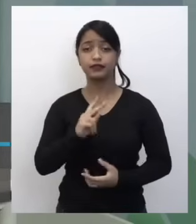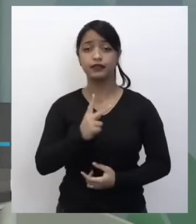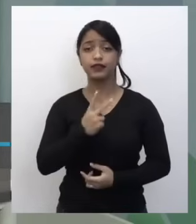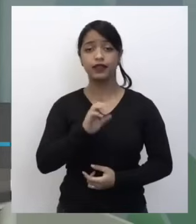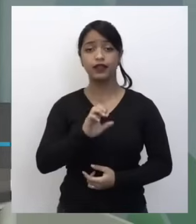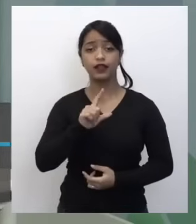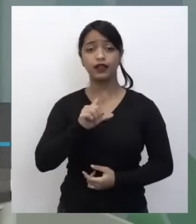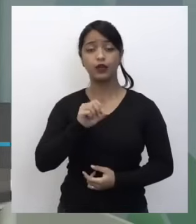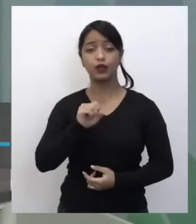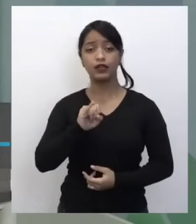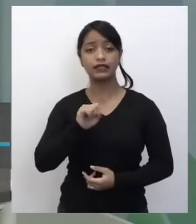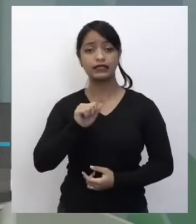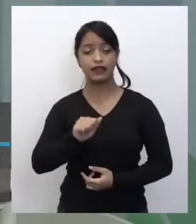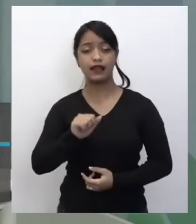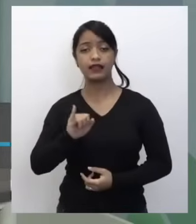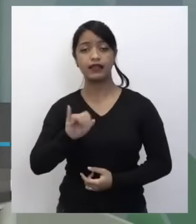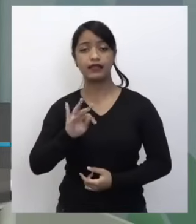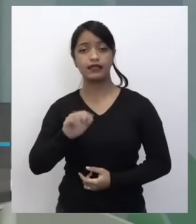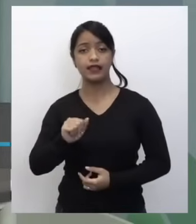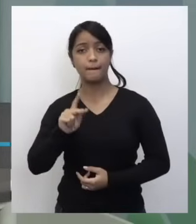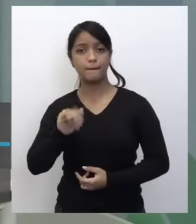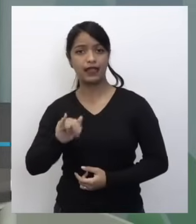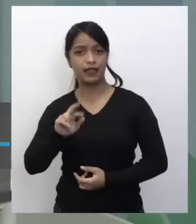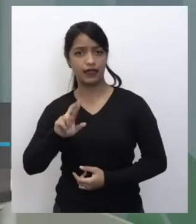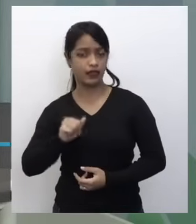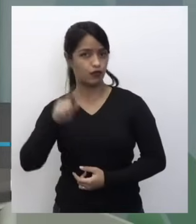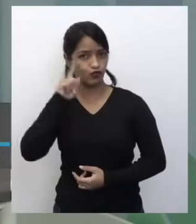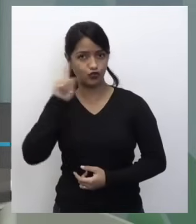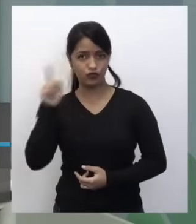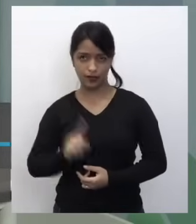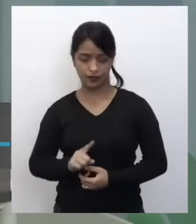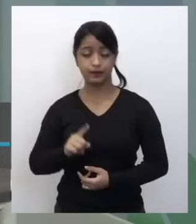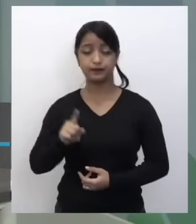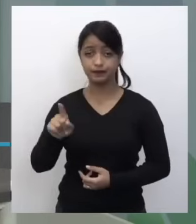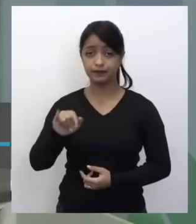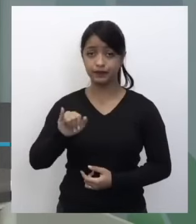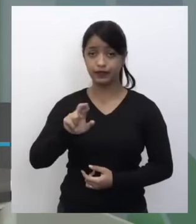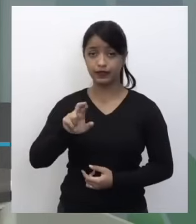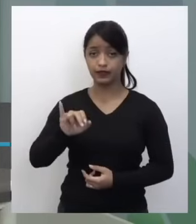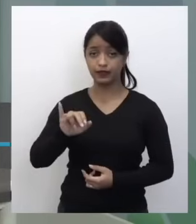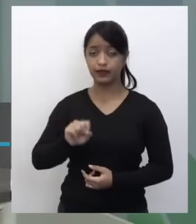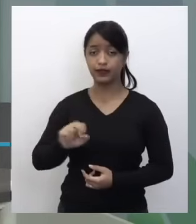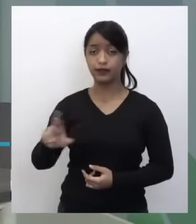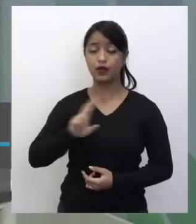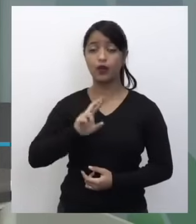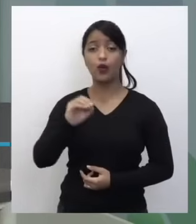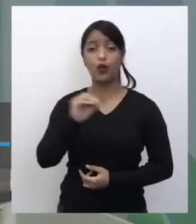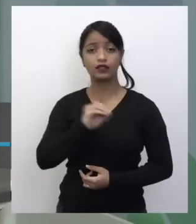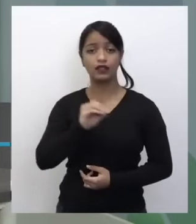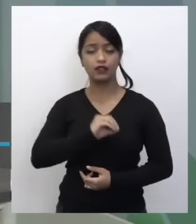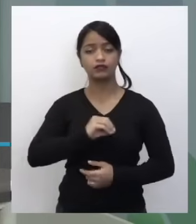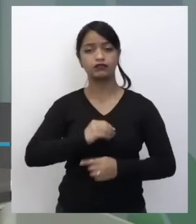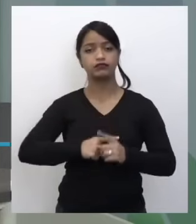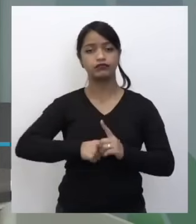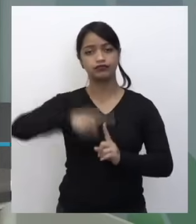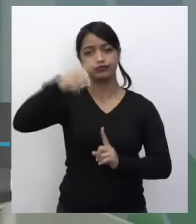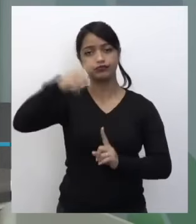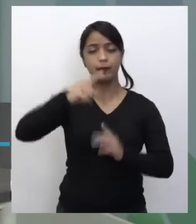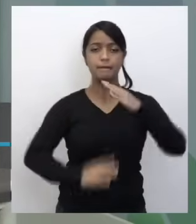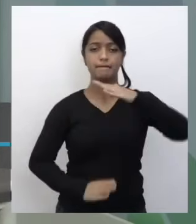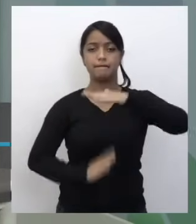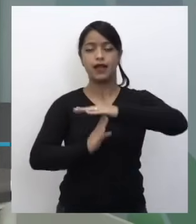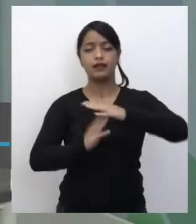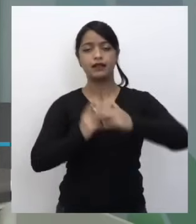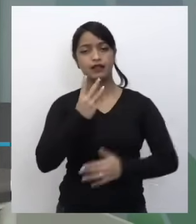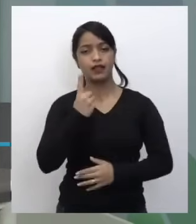né? A Iris Osasco 31, a máxima, e a mínima 18. E para finalizar aí,